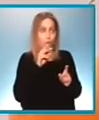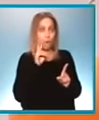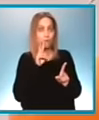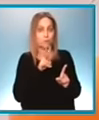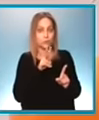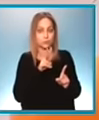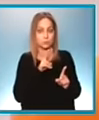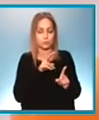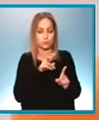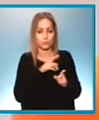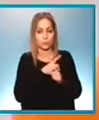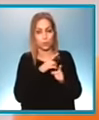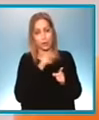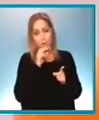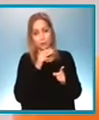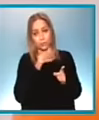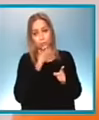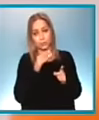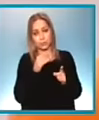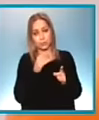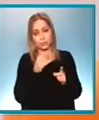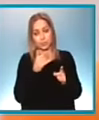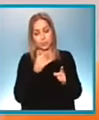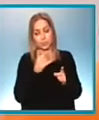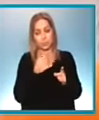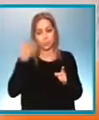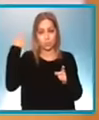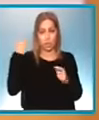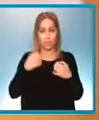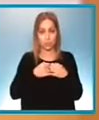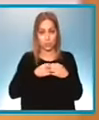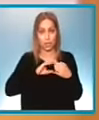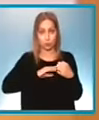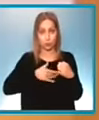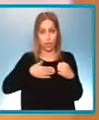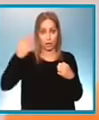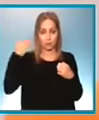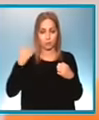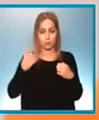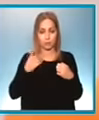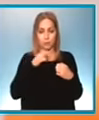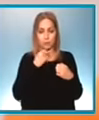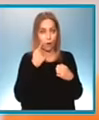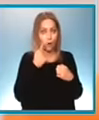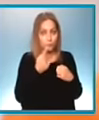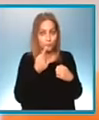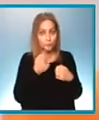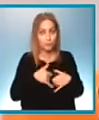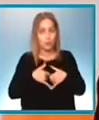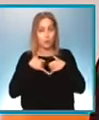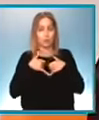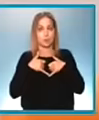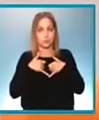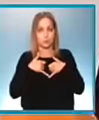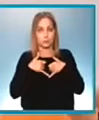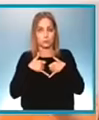já ultrapassou, já viveu a Segunda Guerra Mundial. Ela disse, ai, Deus meu, começou,